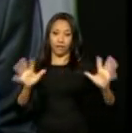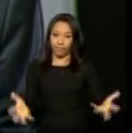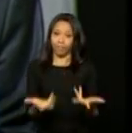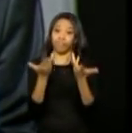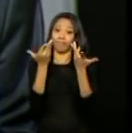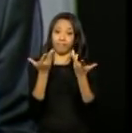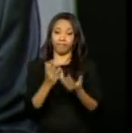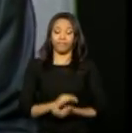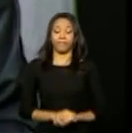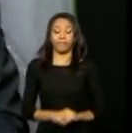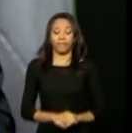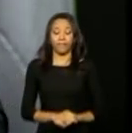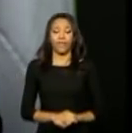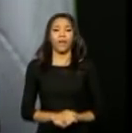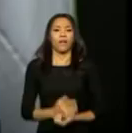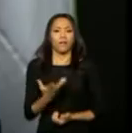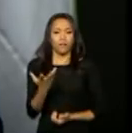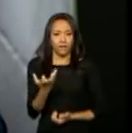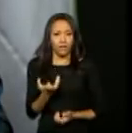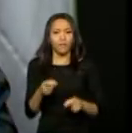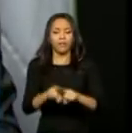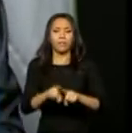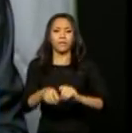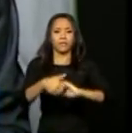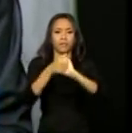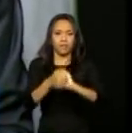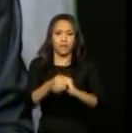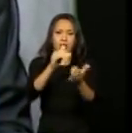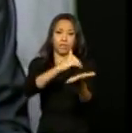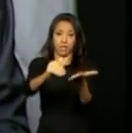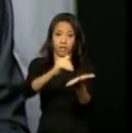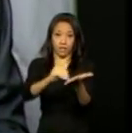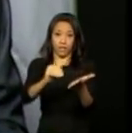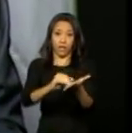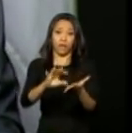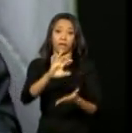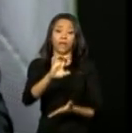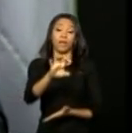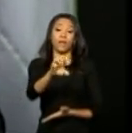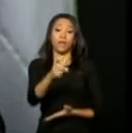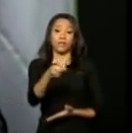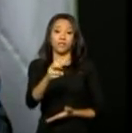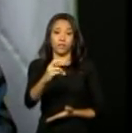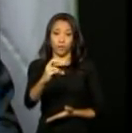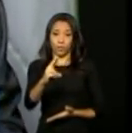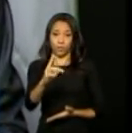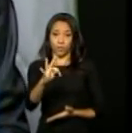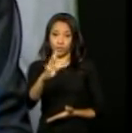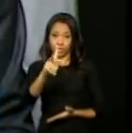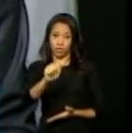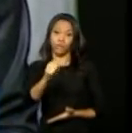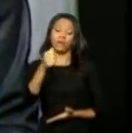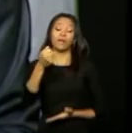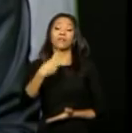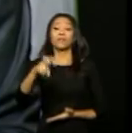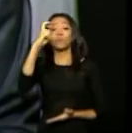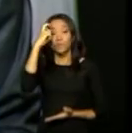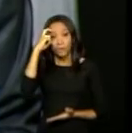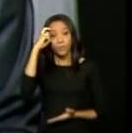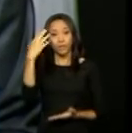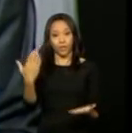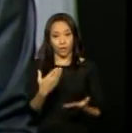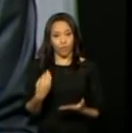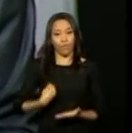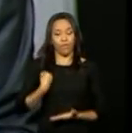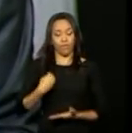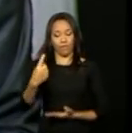Queria também saudar a secretária executiva do Ministério da Cultura, Ana Cristina, que acaba de se